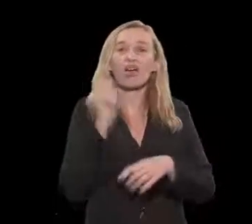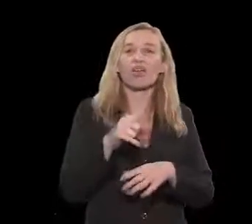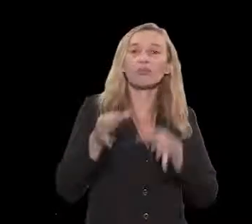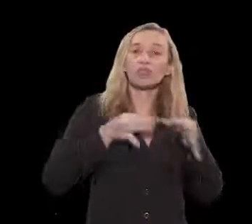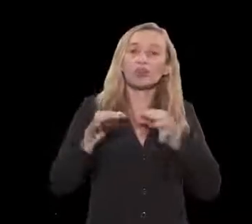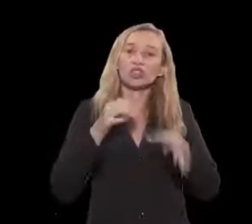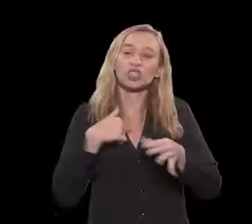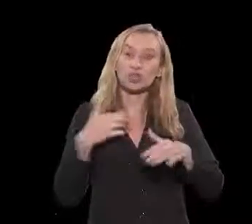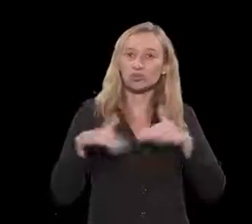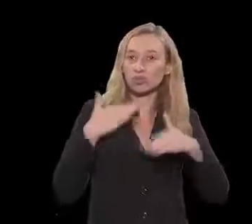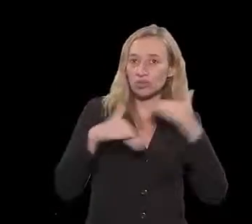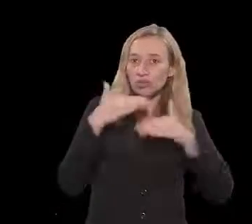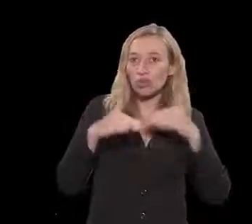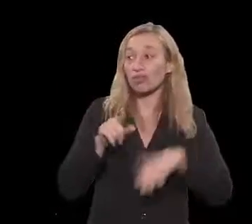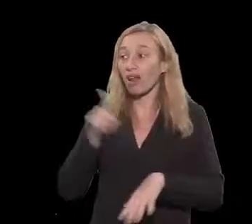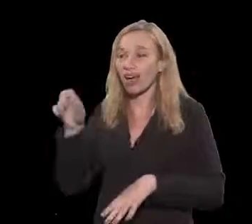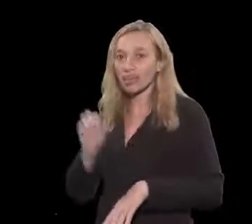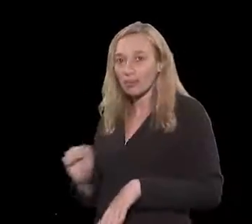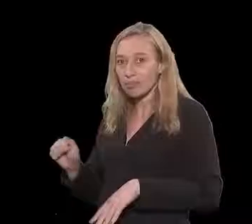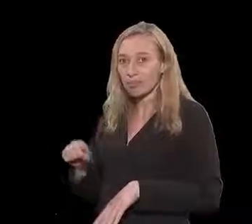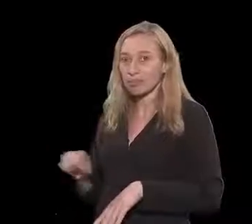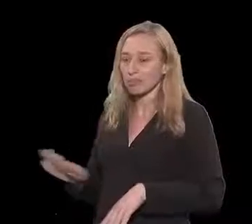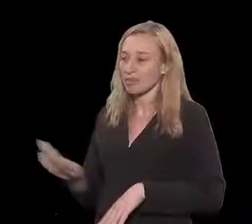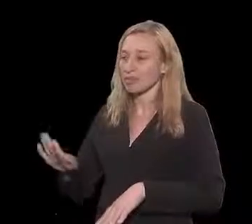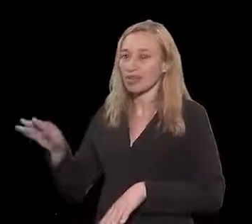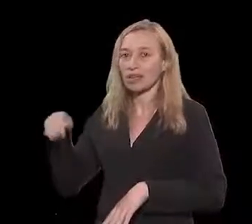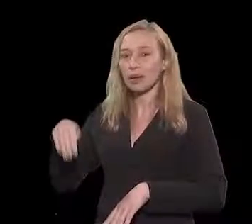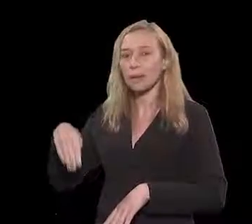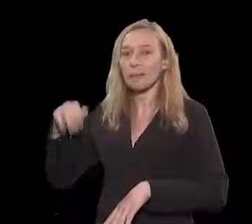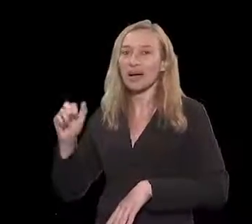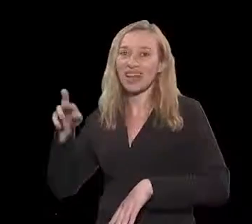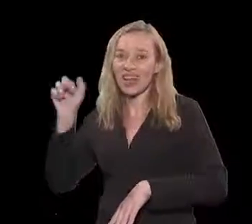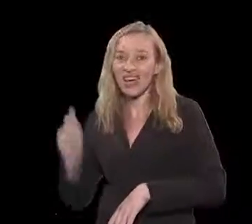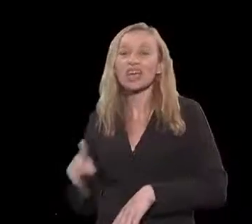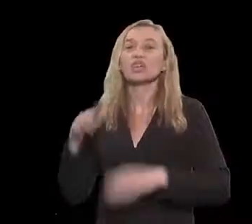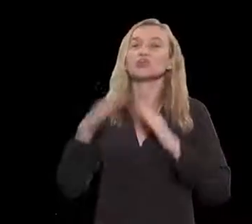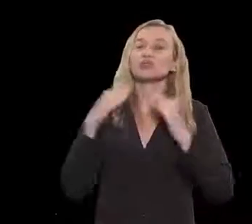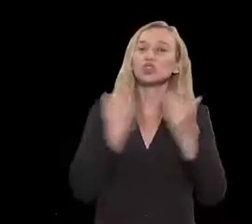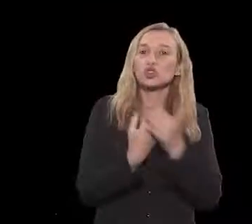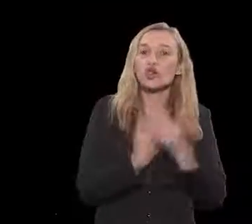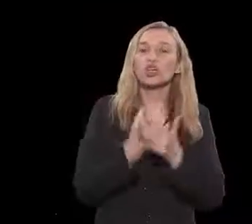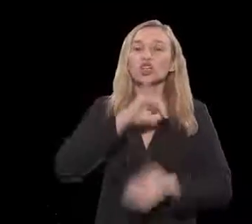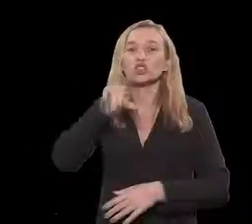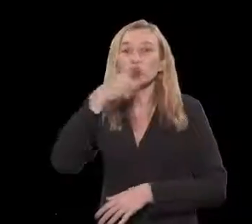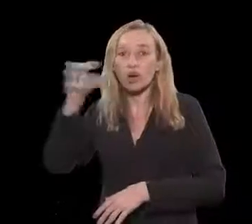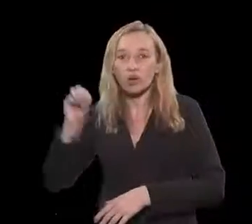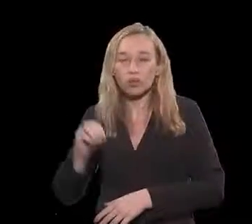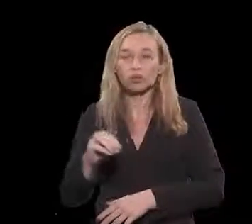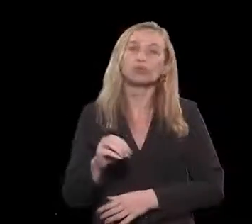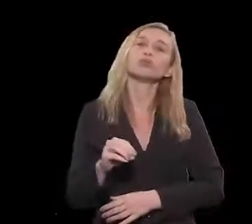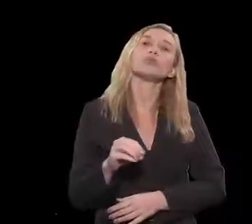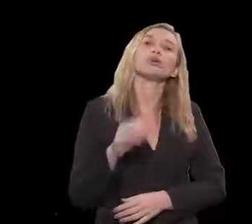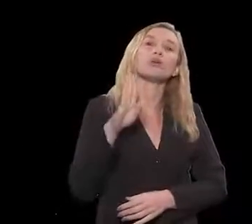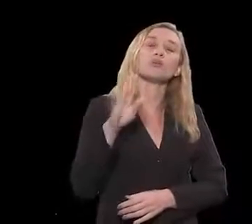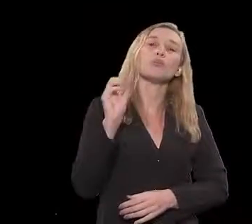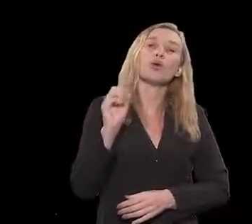projeto que eu estou desenvolvendo na Maré. Sim. Né? Na favela da Maré, numa escola chamada João